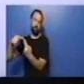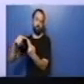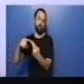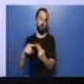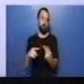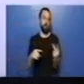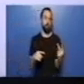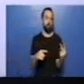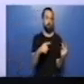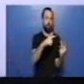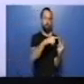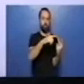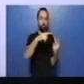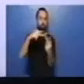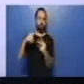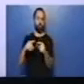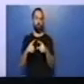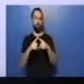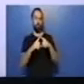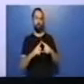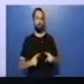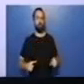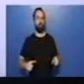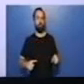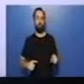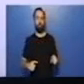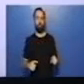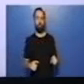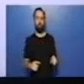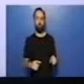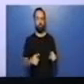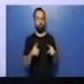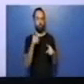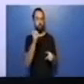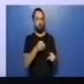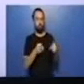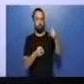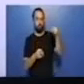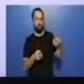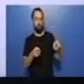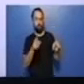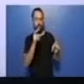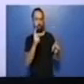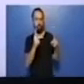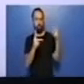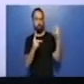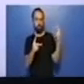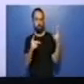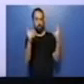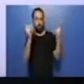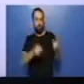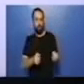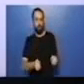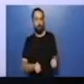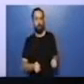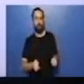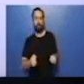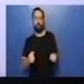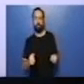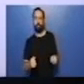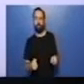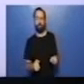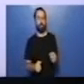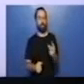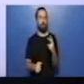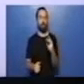48. Simplifico o 2 do expoente com 2 do índice da raiz, que vai